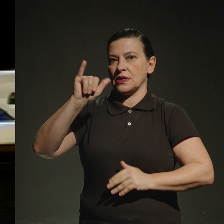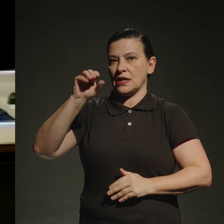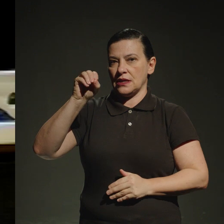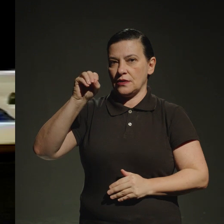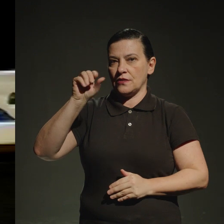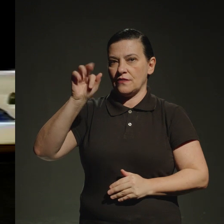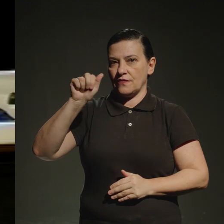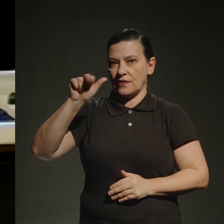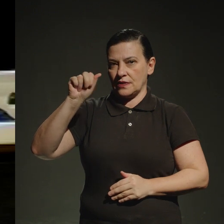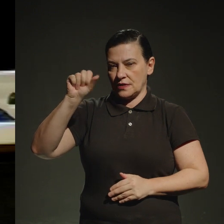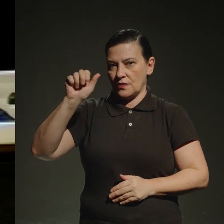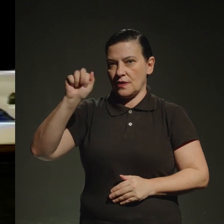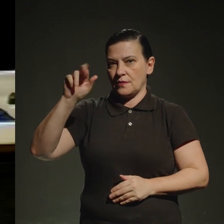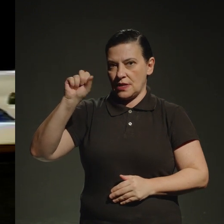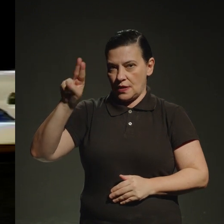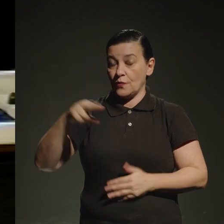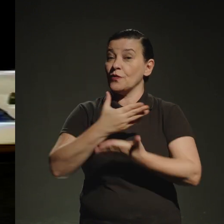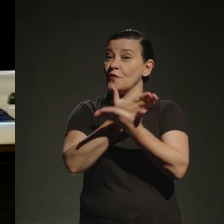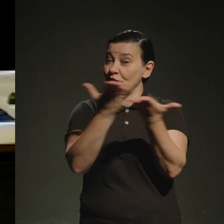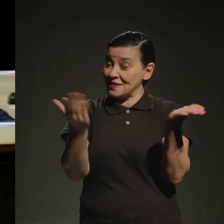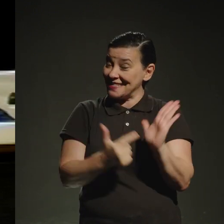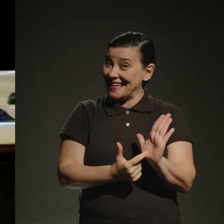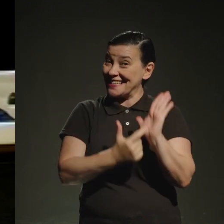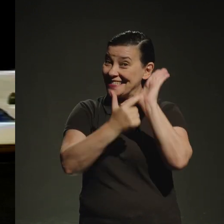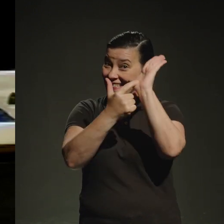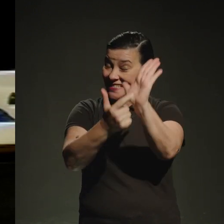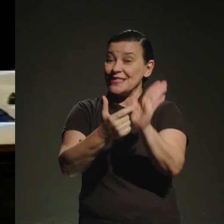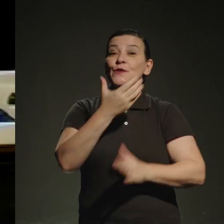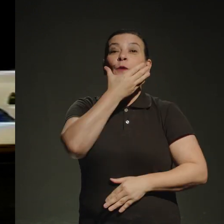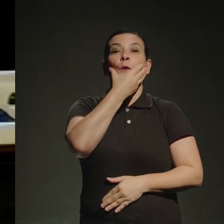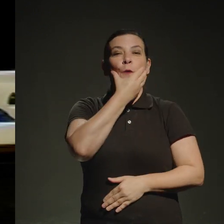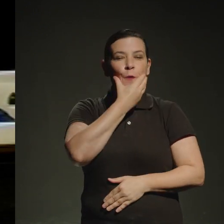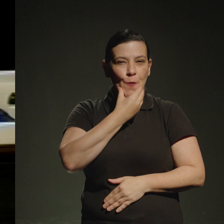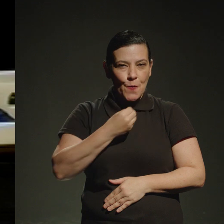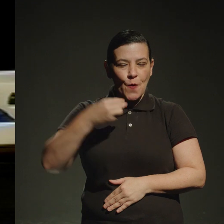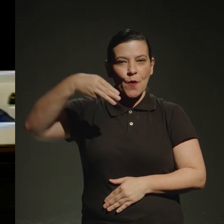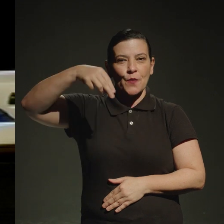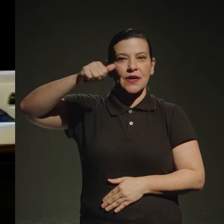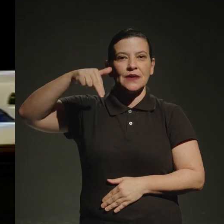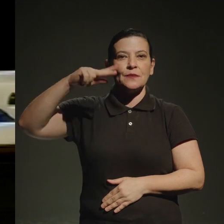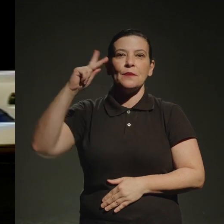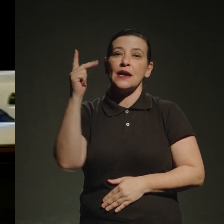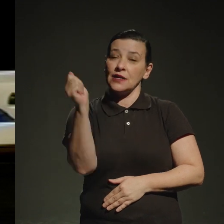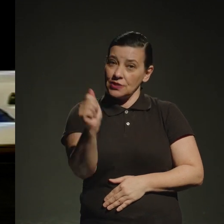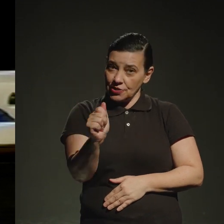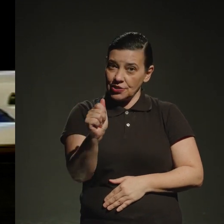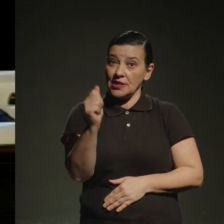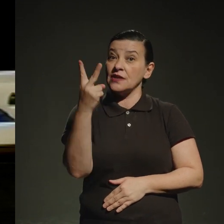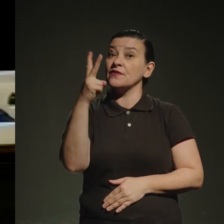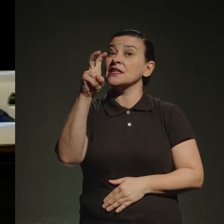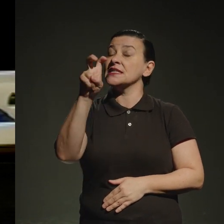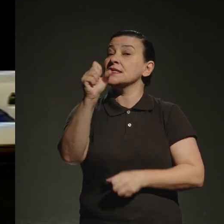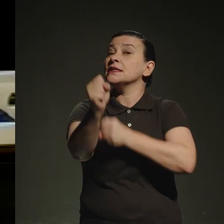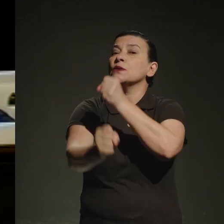aqueles bonecos poloneses ou russos que chamam-se babushka. Tem um boneco, aí se abre no meio, dentro tem um